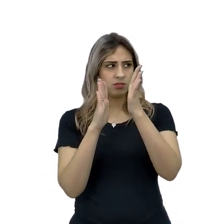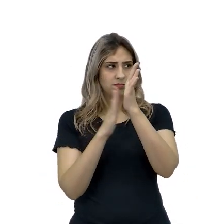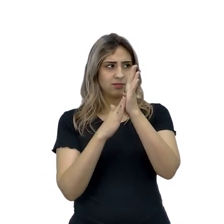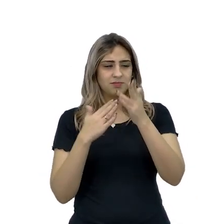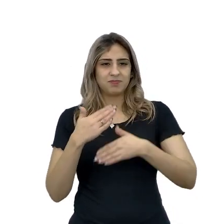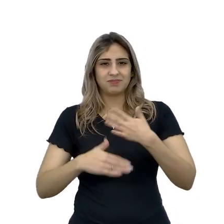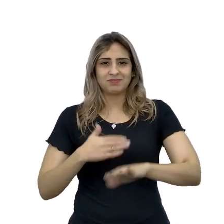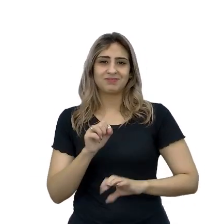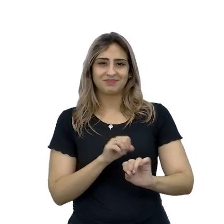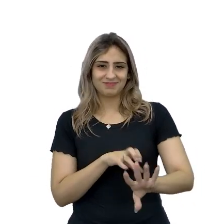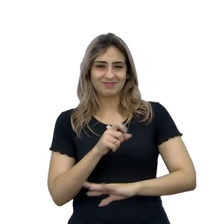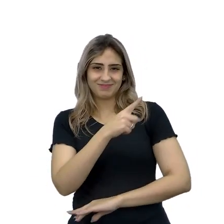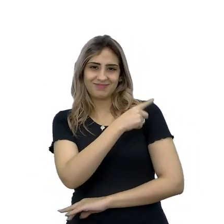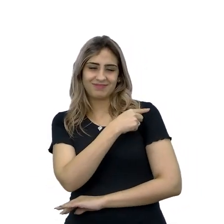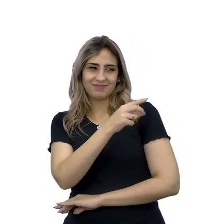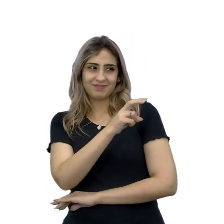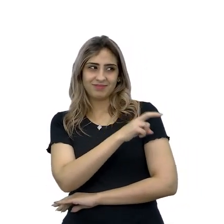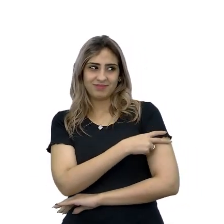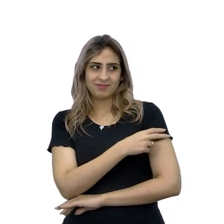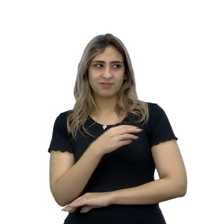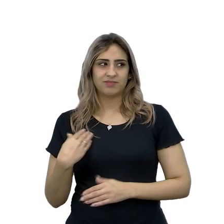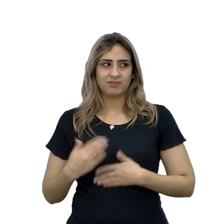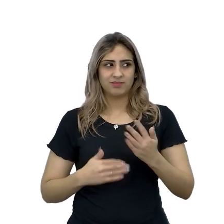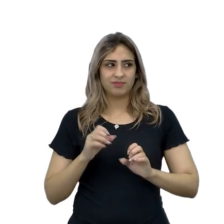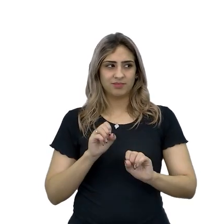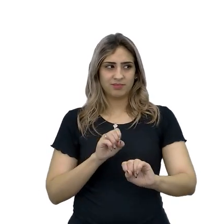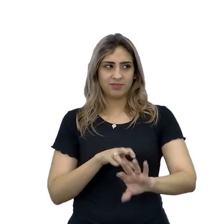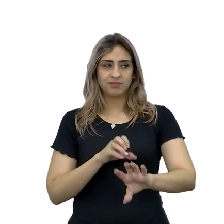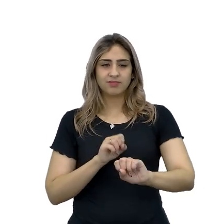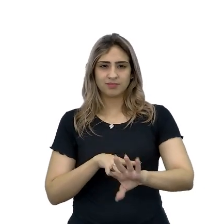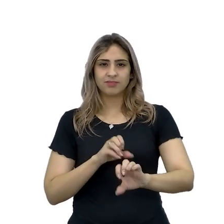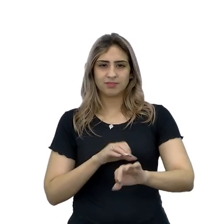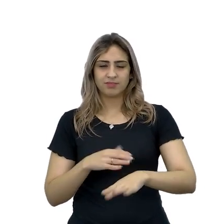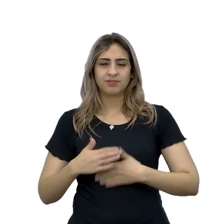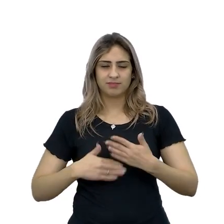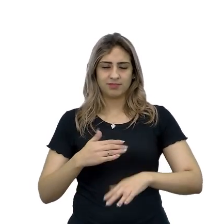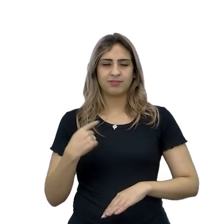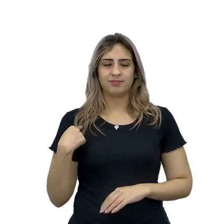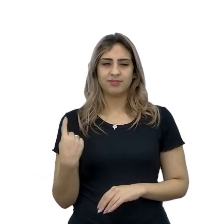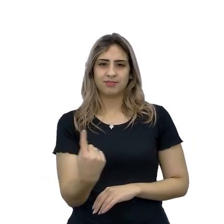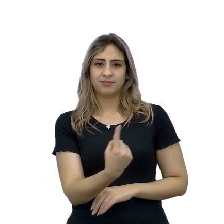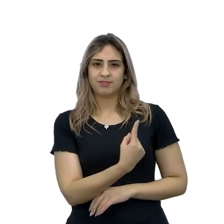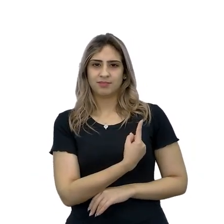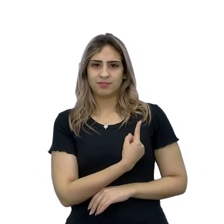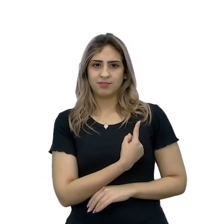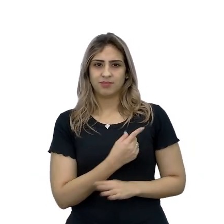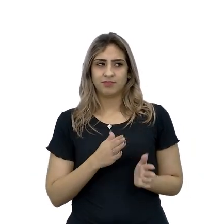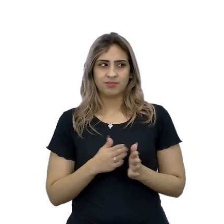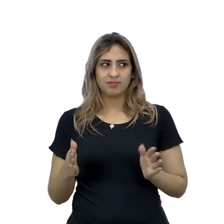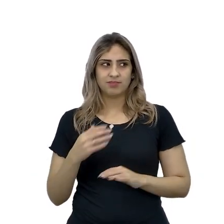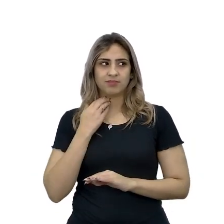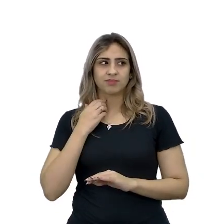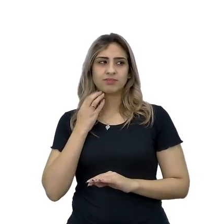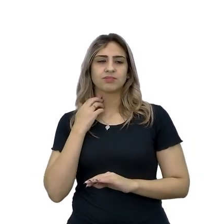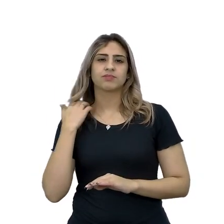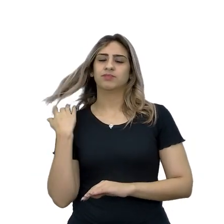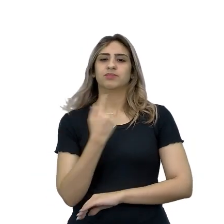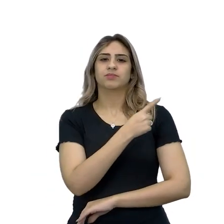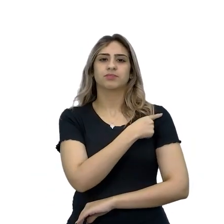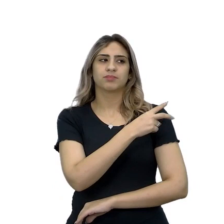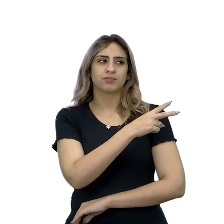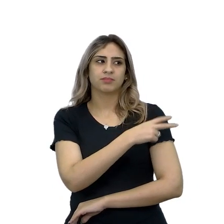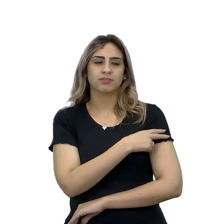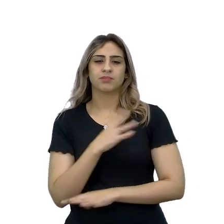do ensino médio e 60 aí do ensino, dos anos finais do ensino fundamental,